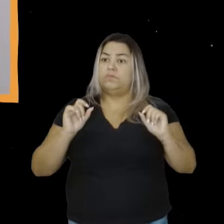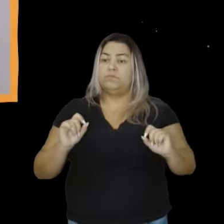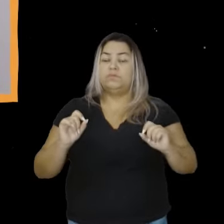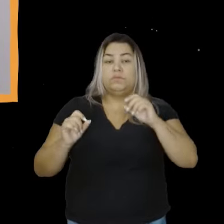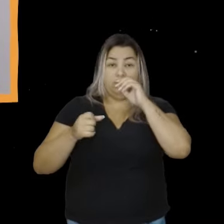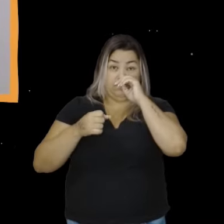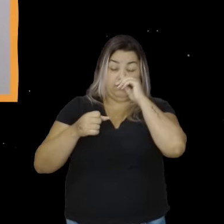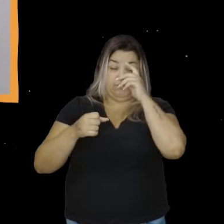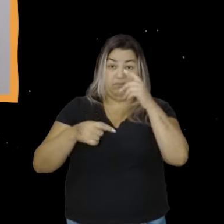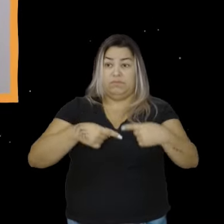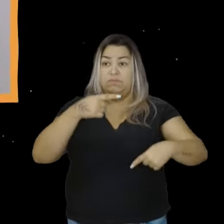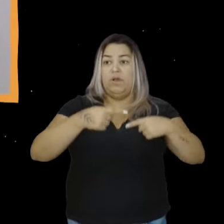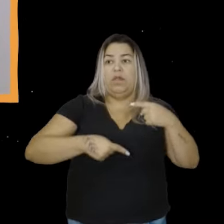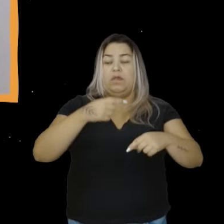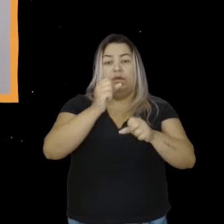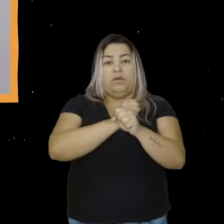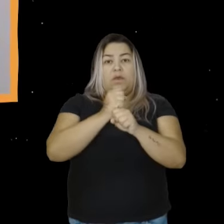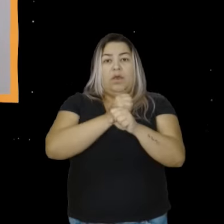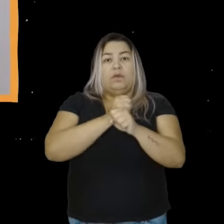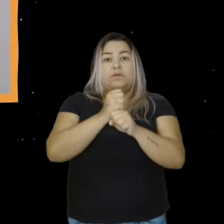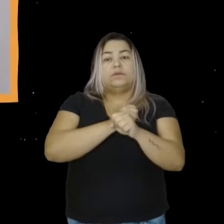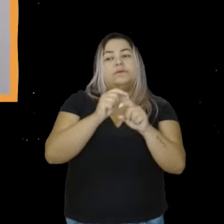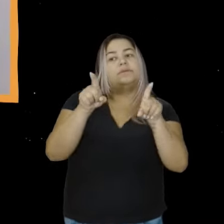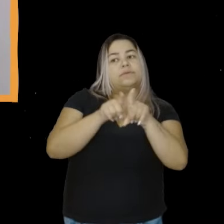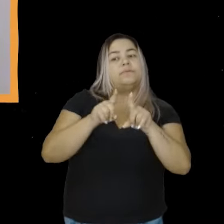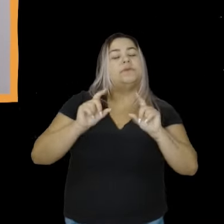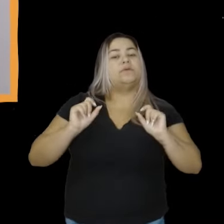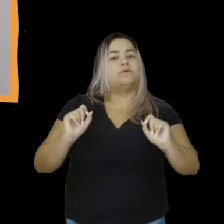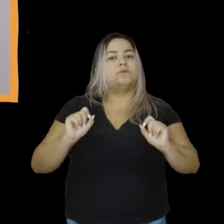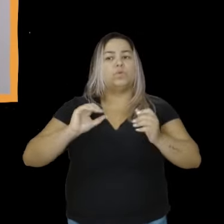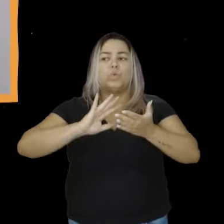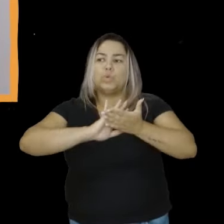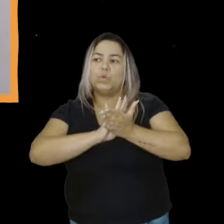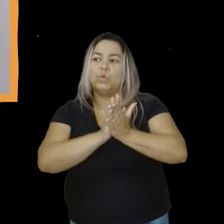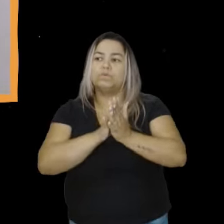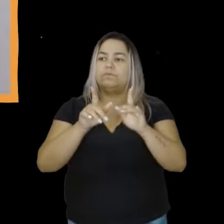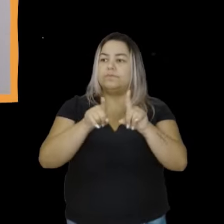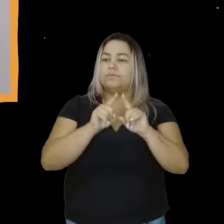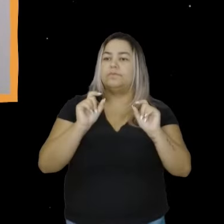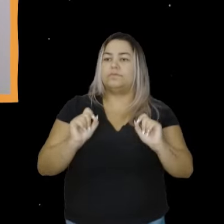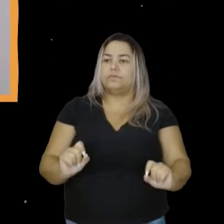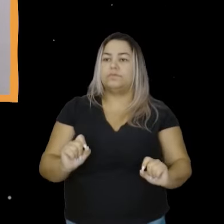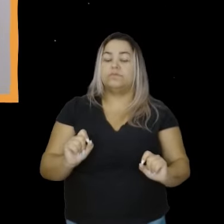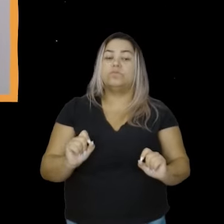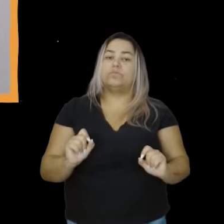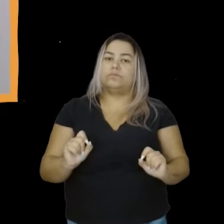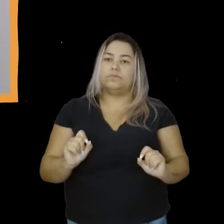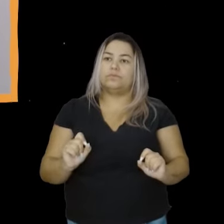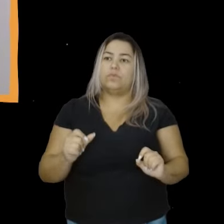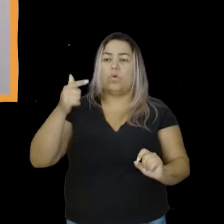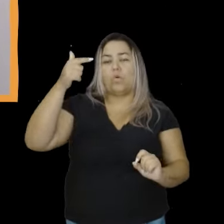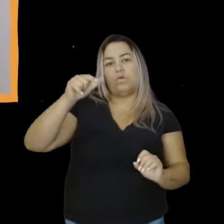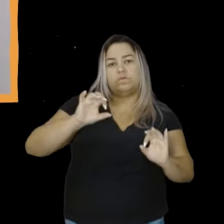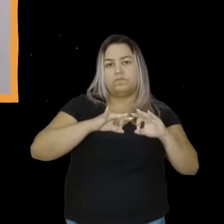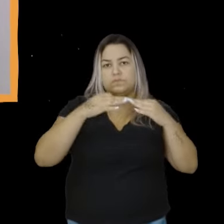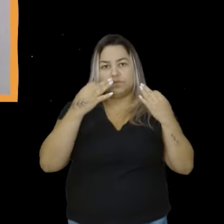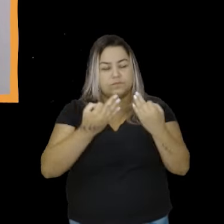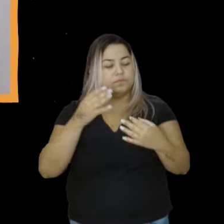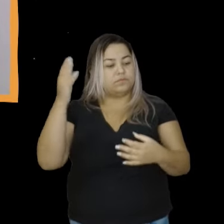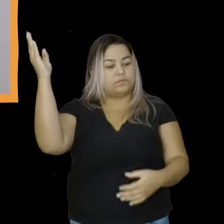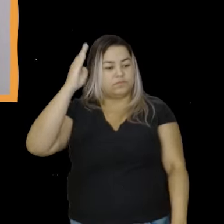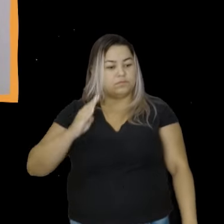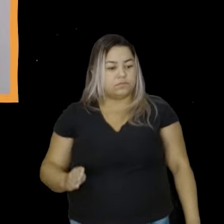política nacional nos últimos anos, né? Então, assim, foi um massacre que o senhor passou, a sua família passou, que outras famílias no Brasil envolvidas